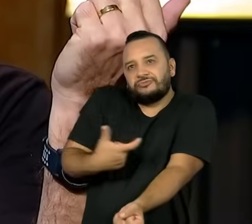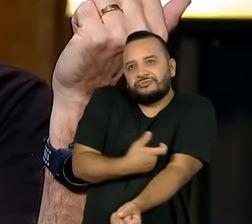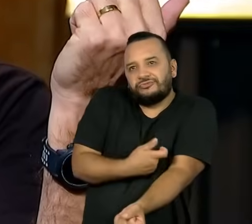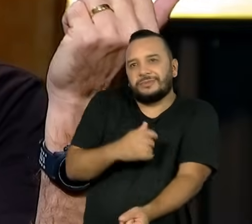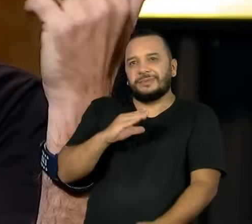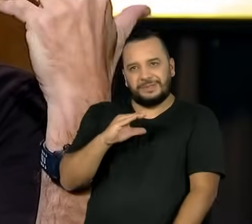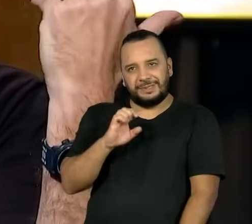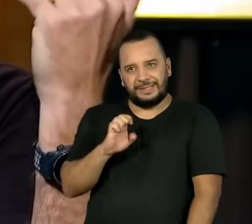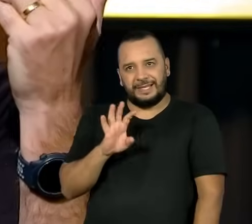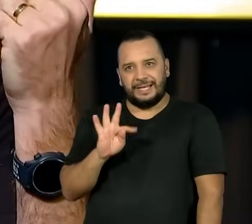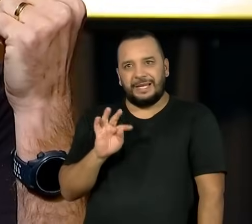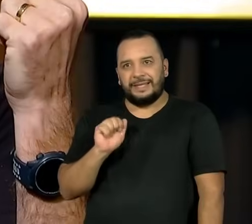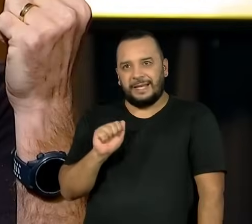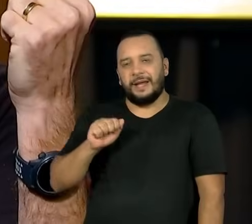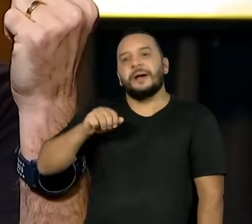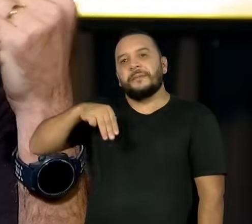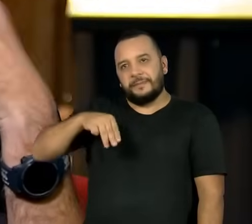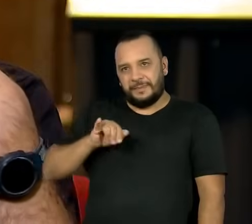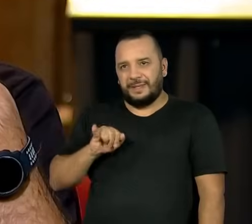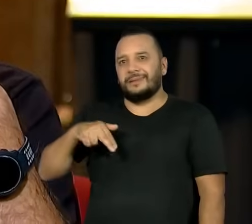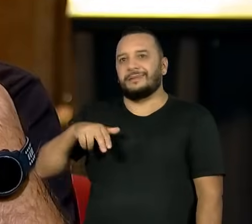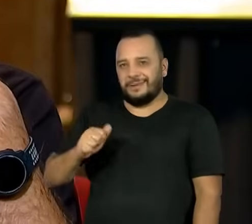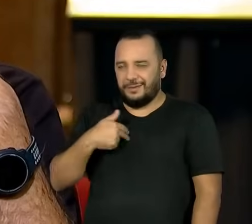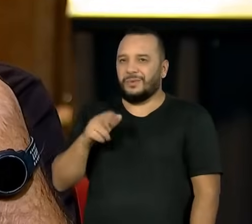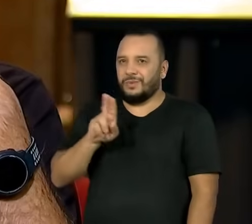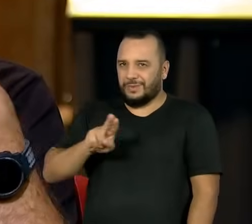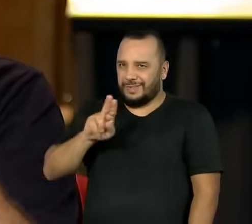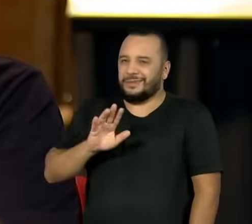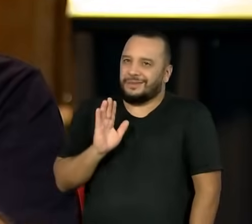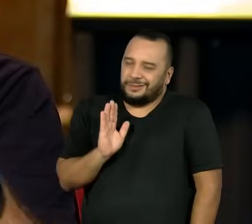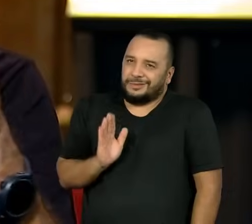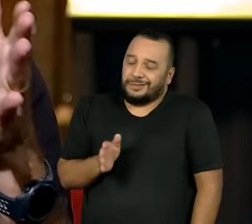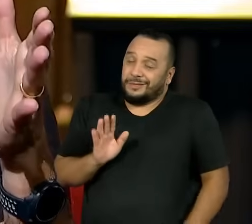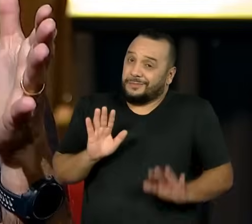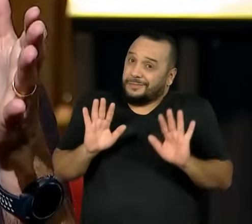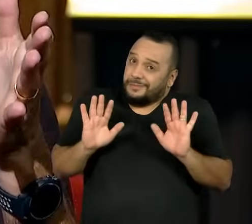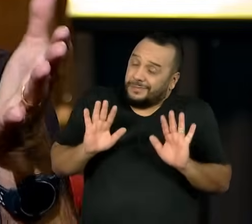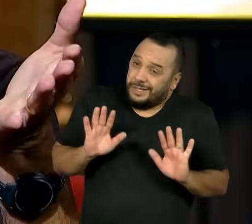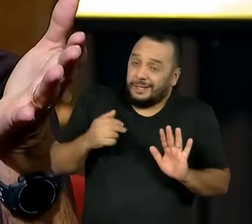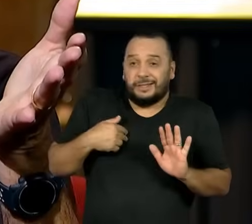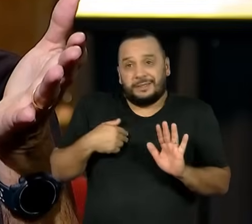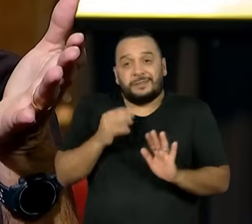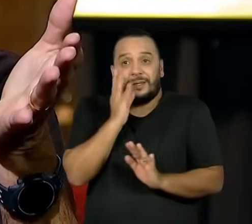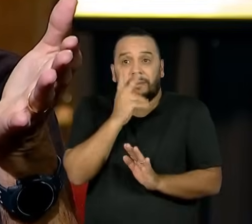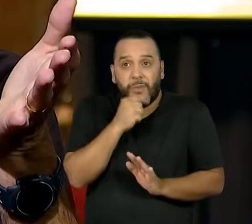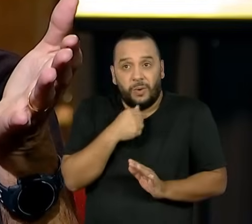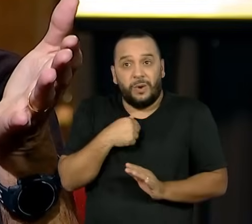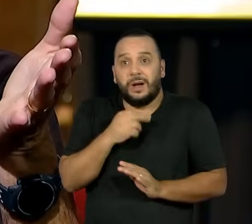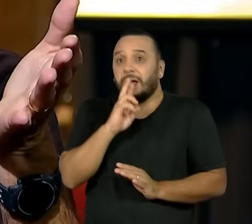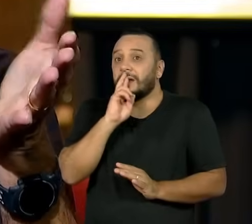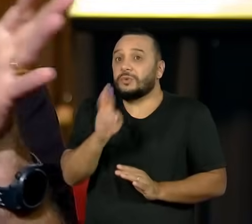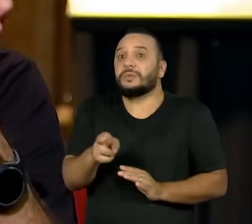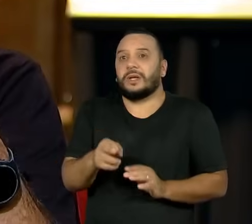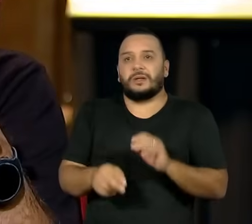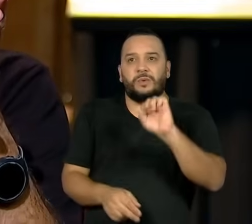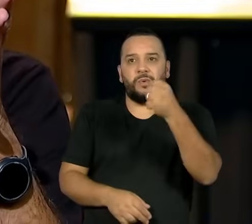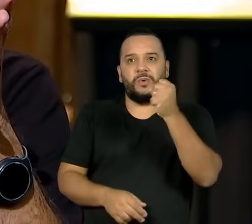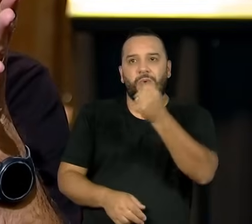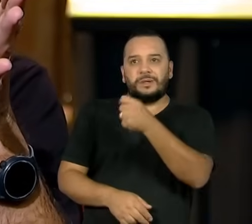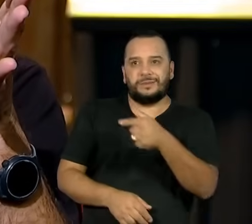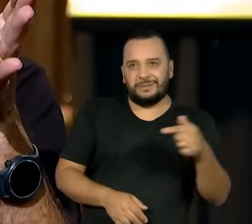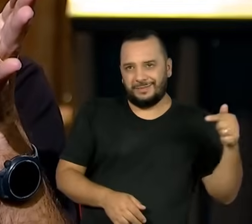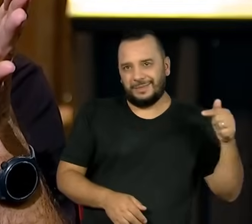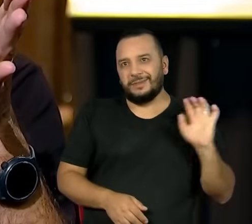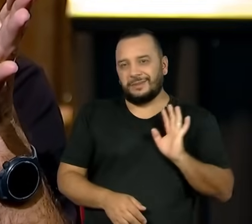hospital faz e tem estudos com a cetamina subcutânea. É um protocolo que demora 8 semanas, geralmente, com